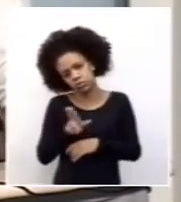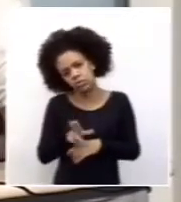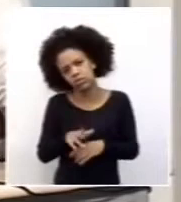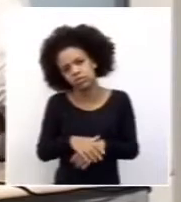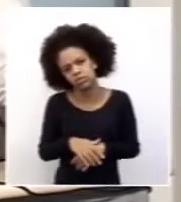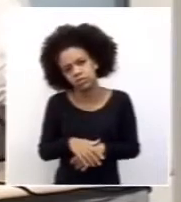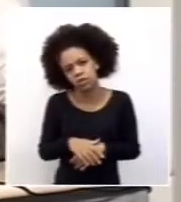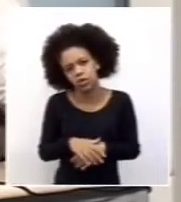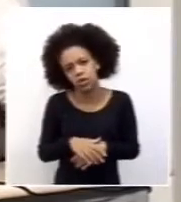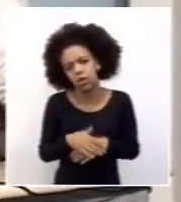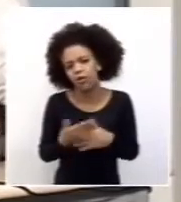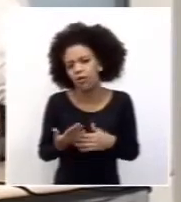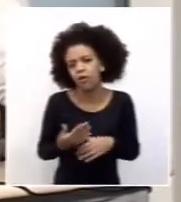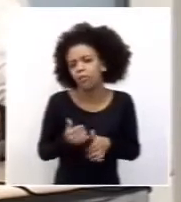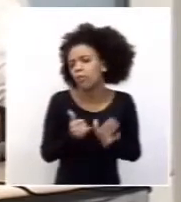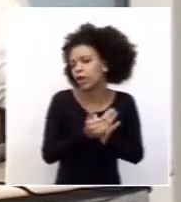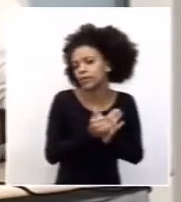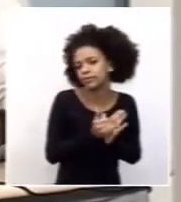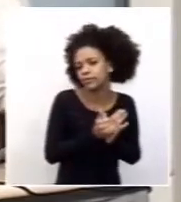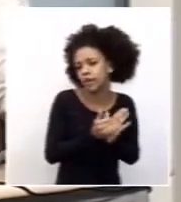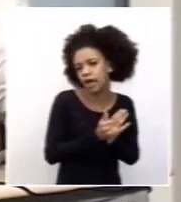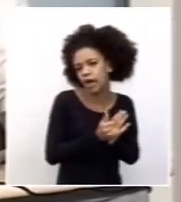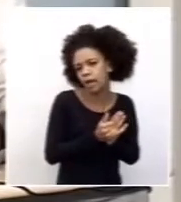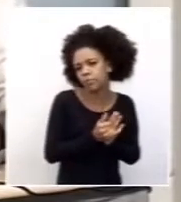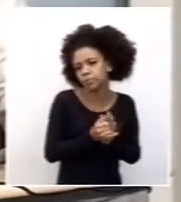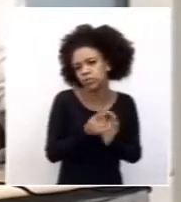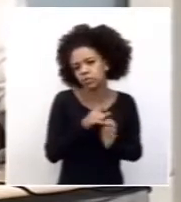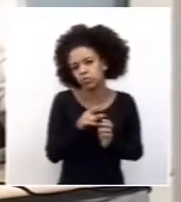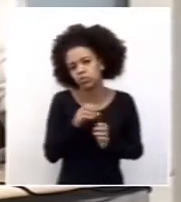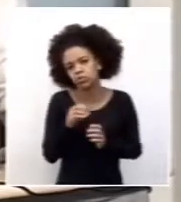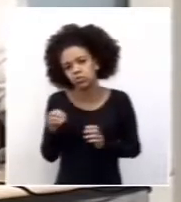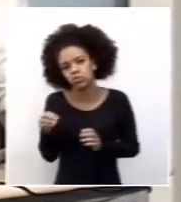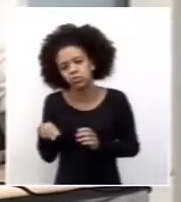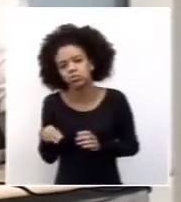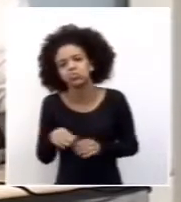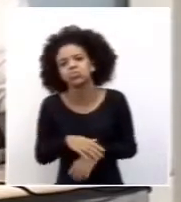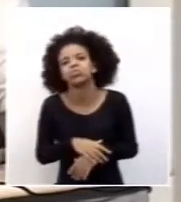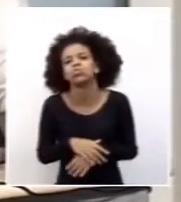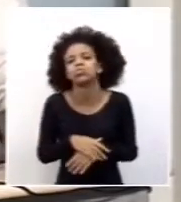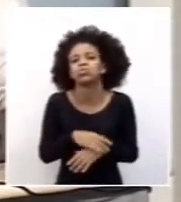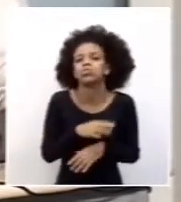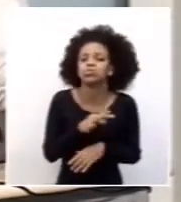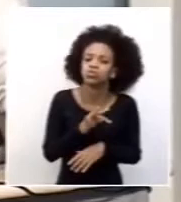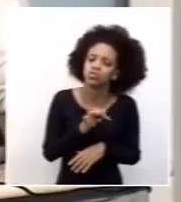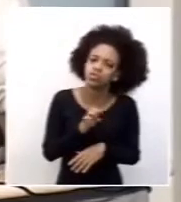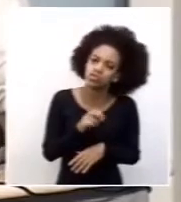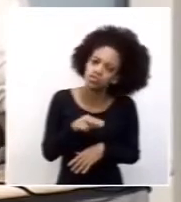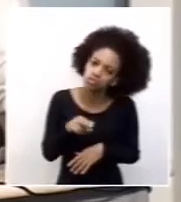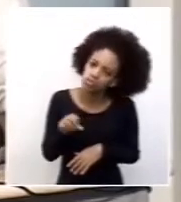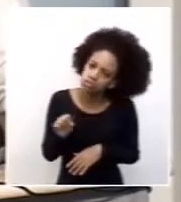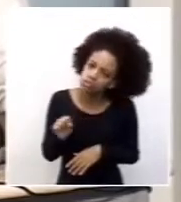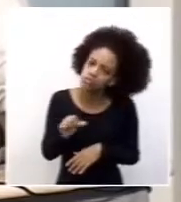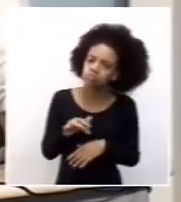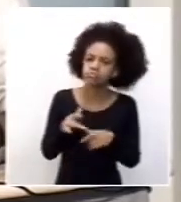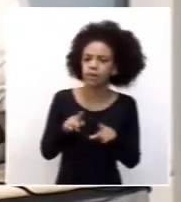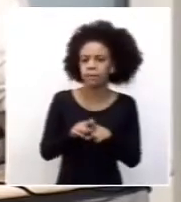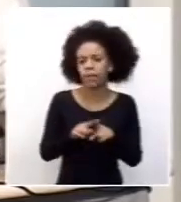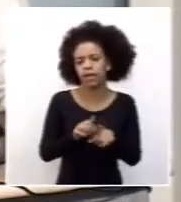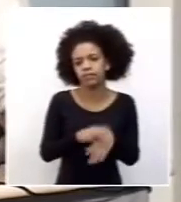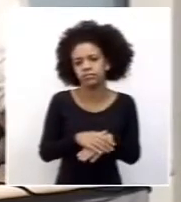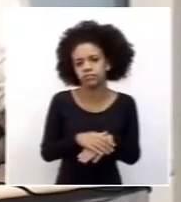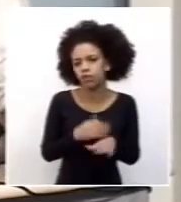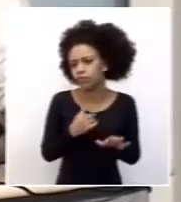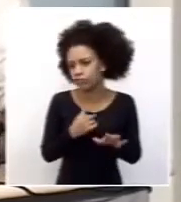como o WhatsApp, Zoom, o Teams e uma série de outras plataformas